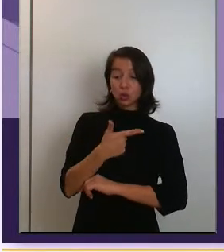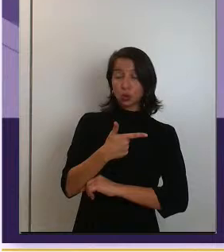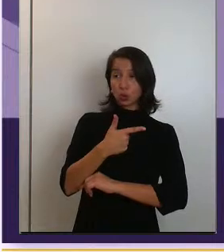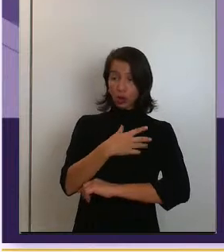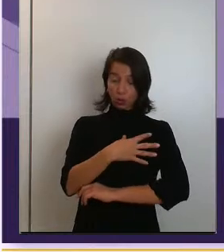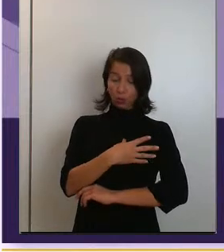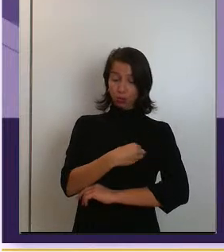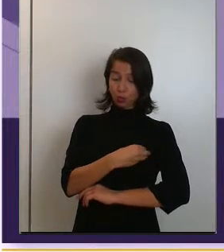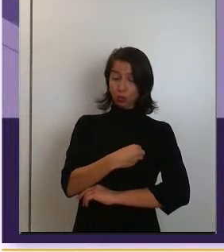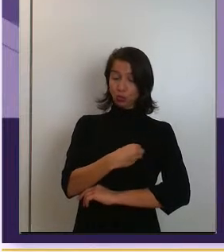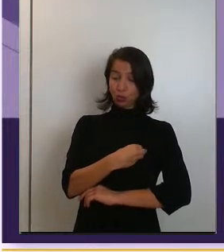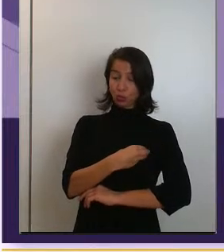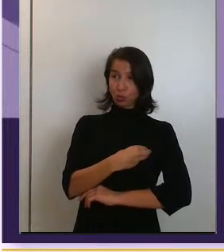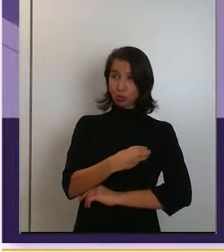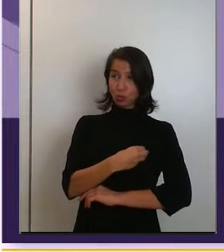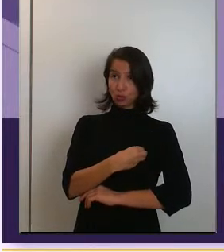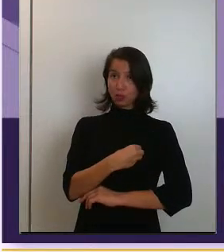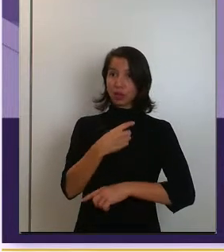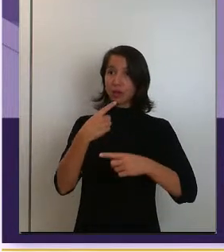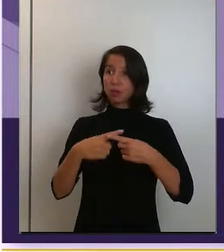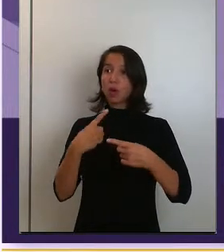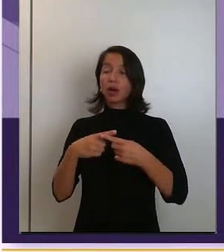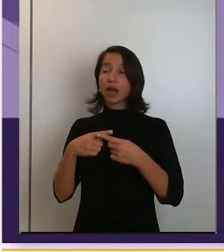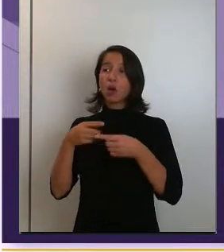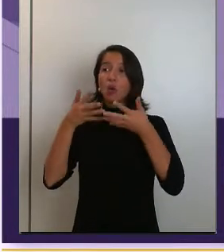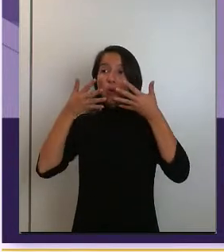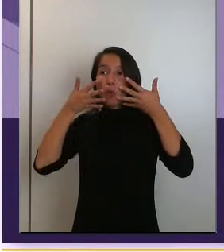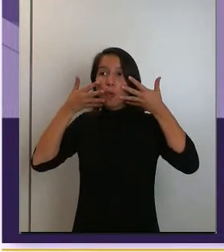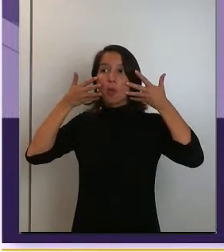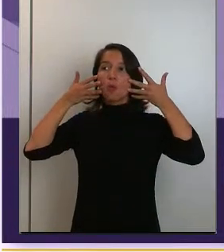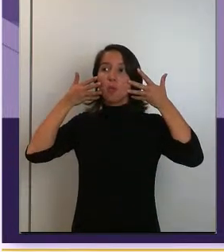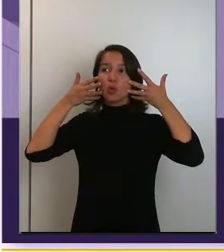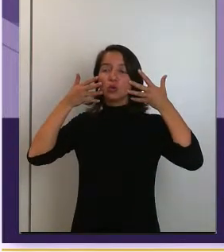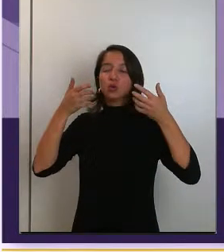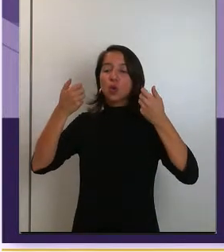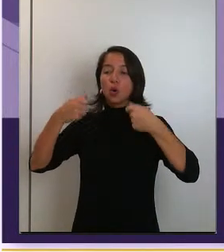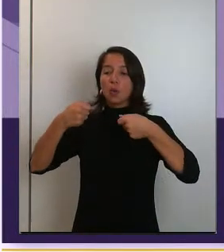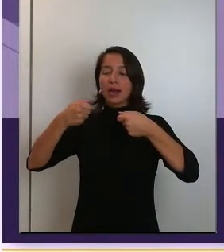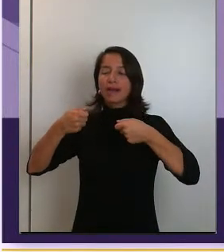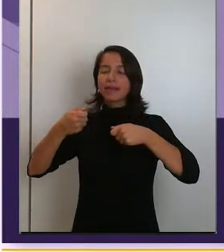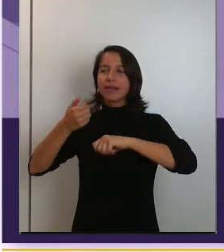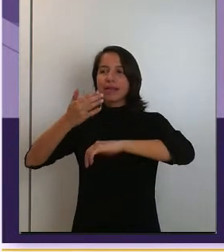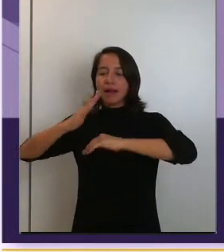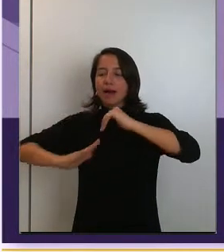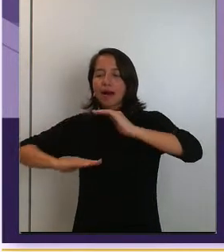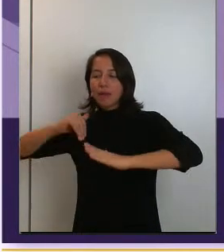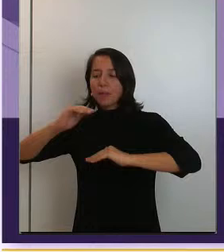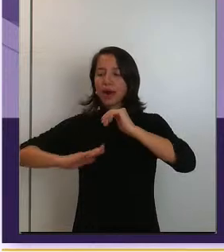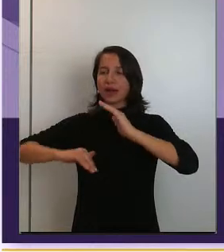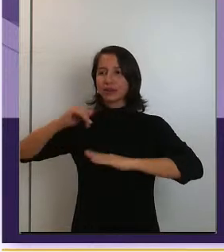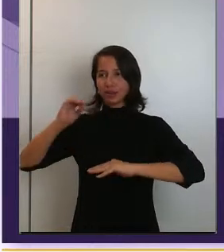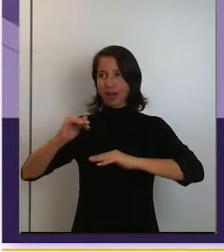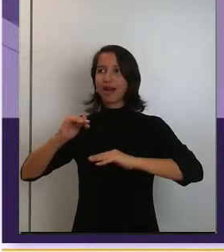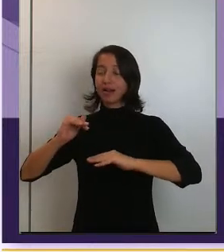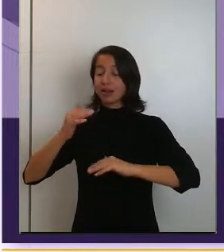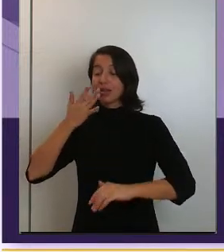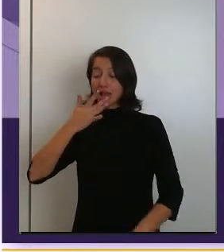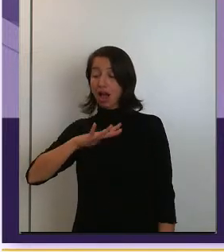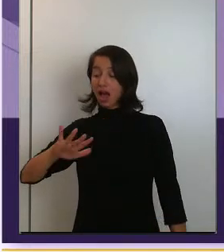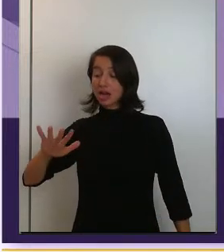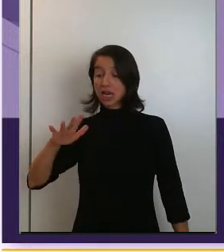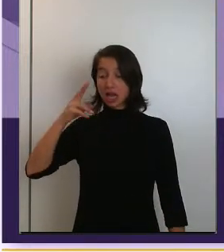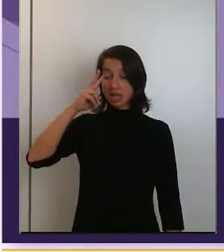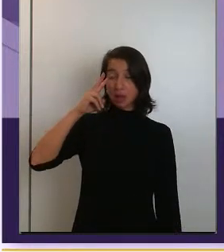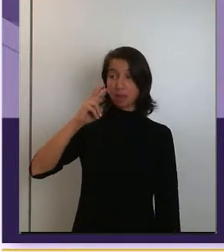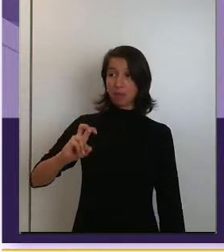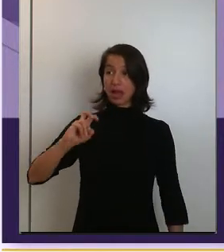são poucos os grupamentos musculares envolvidos. Então, a criança ela aprende que é mais fácil extrair leite de uma mamadeira. E quando ela